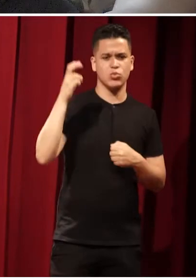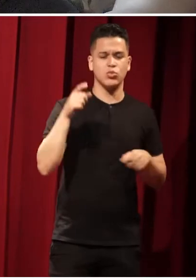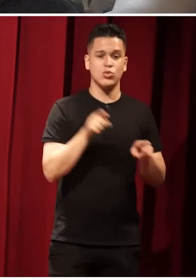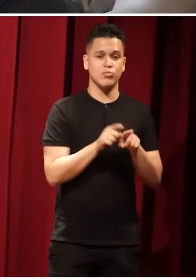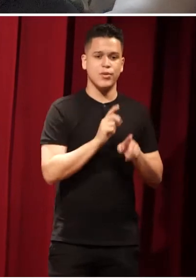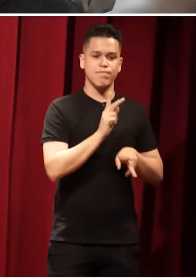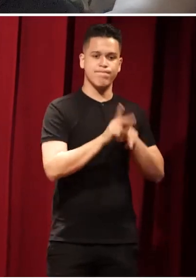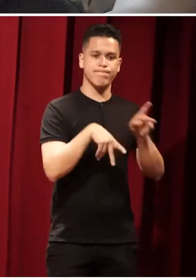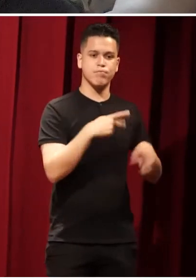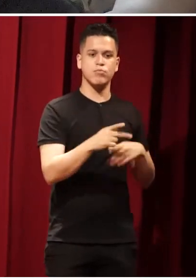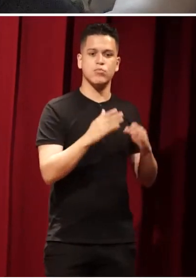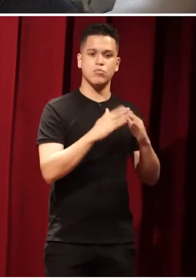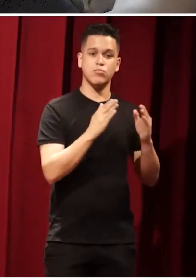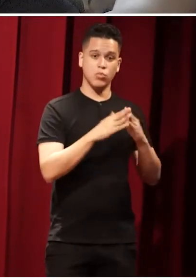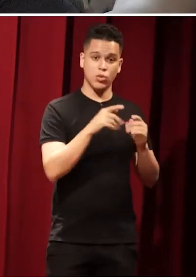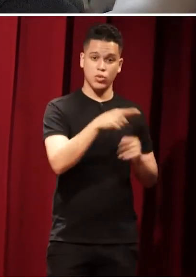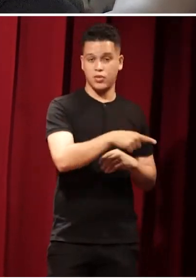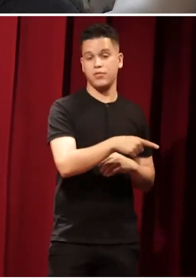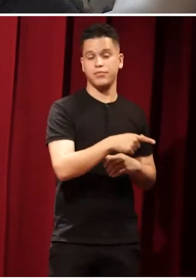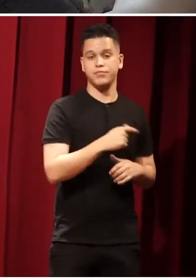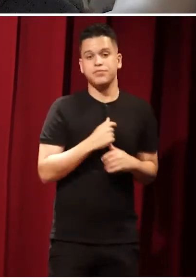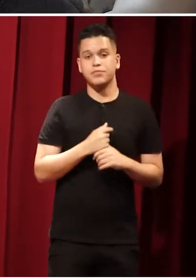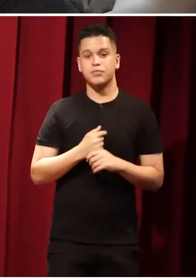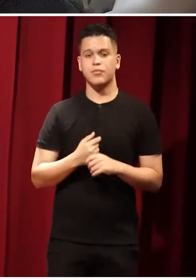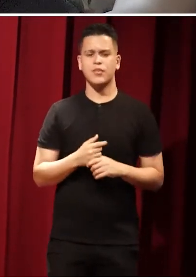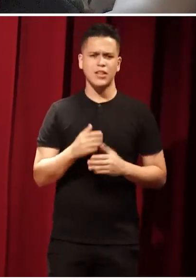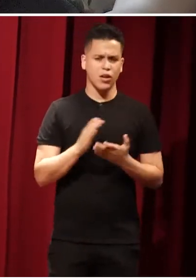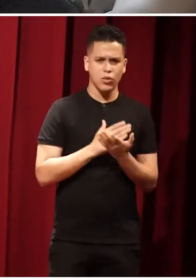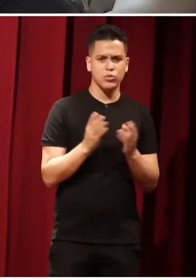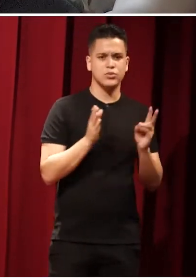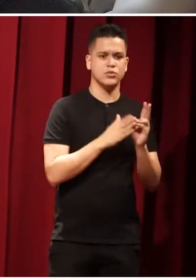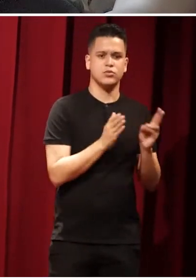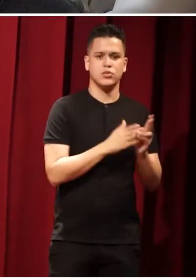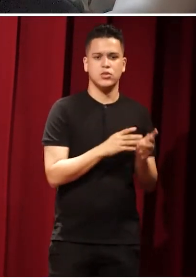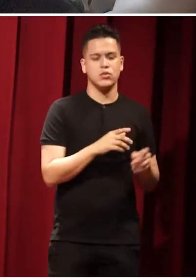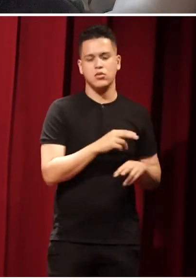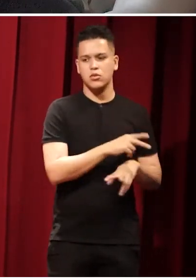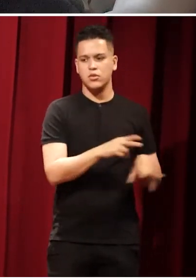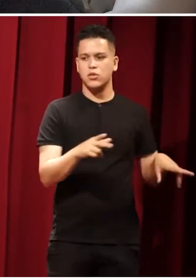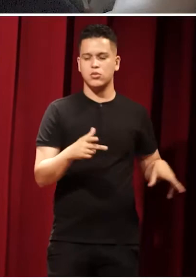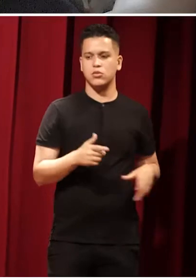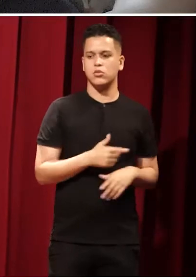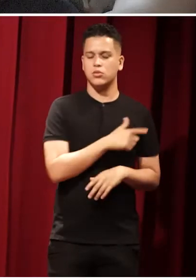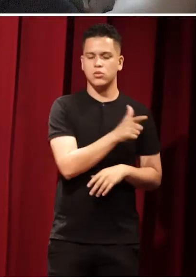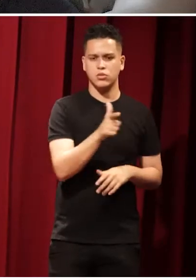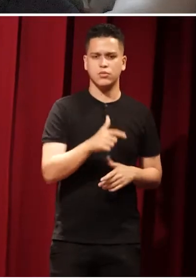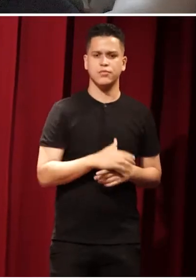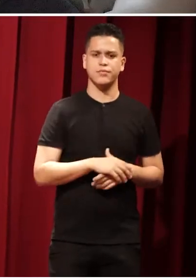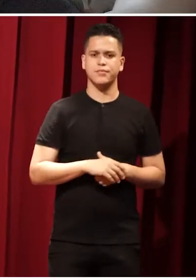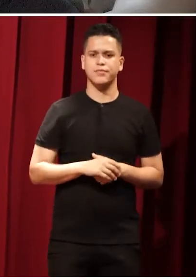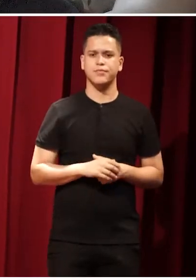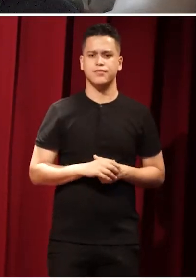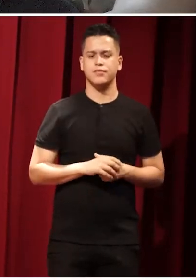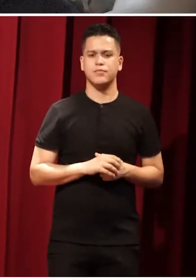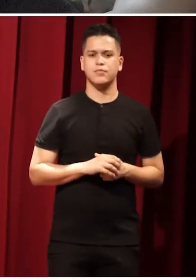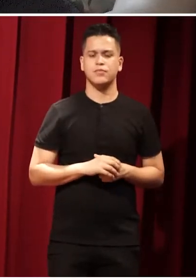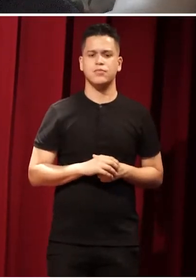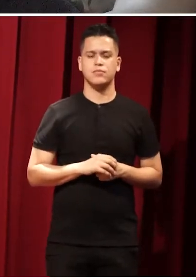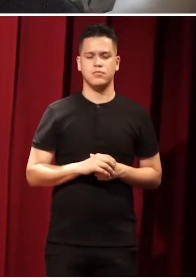dos povos tradicionais, tanto indígenas como nossos quilombolas.